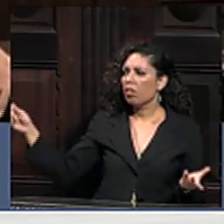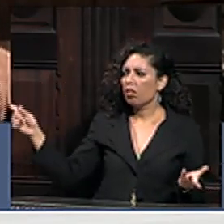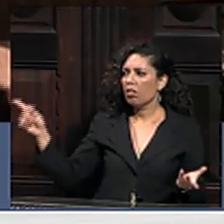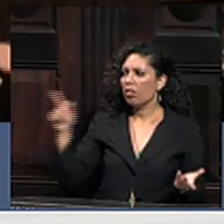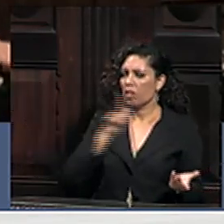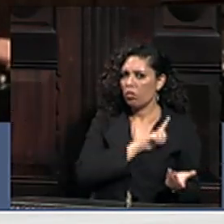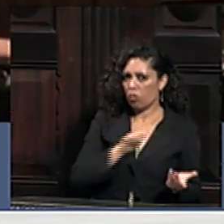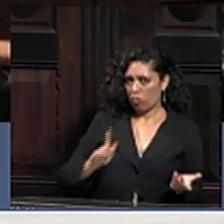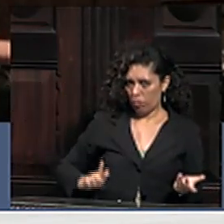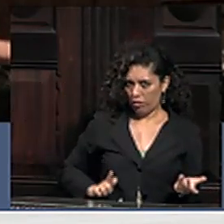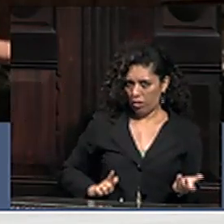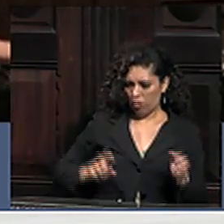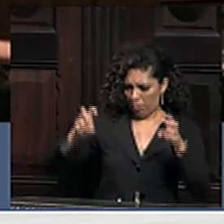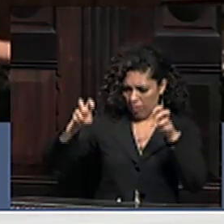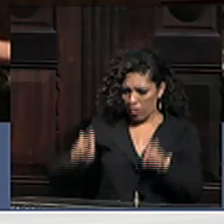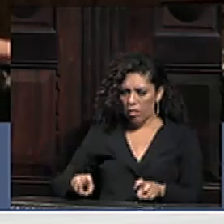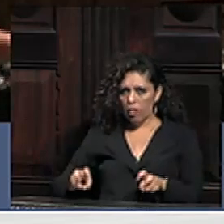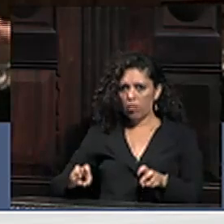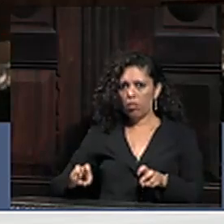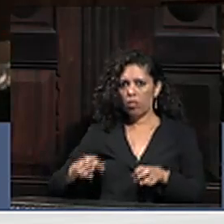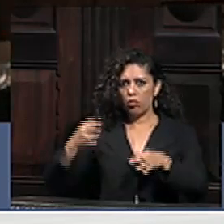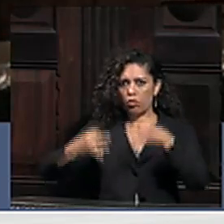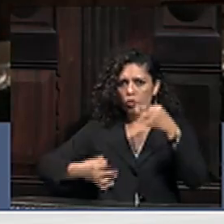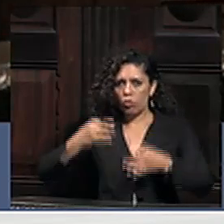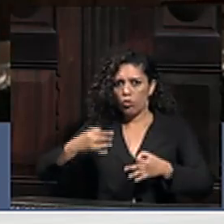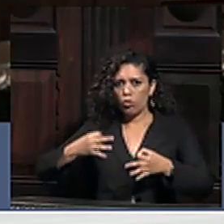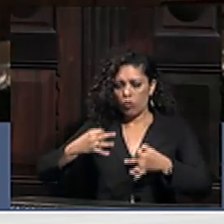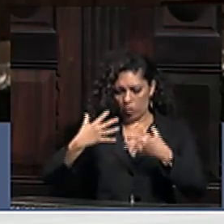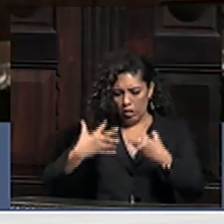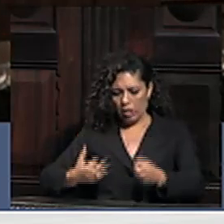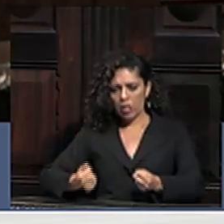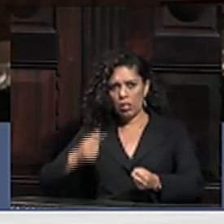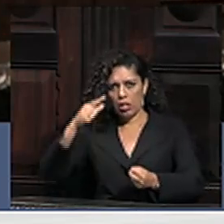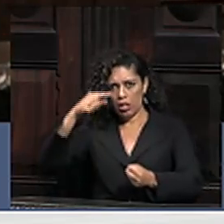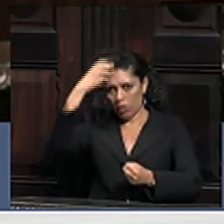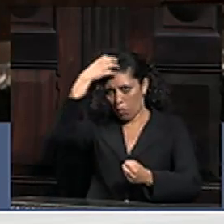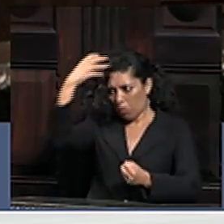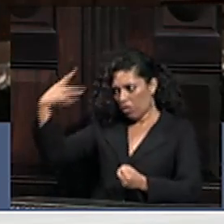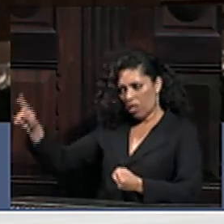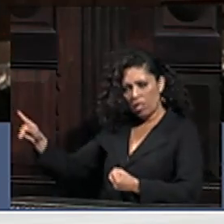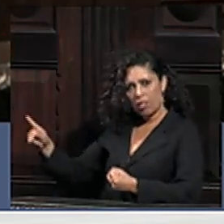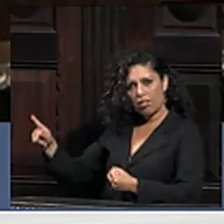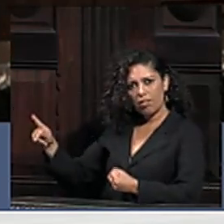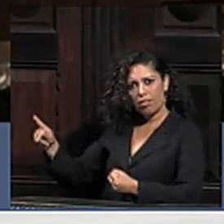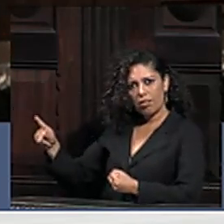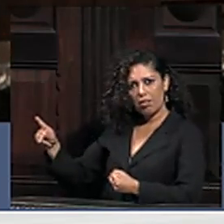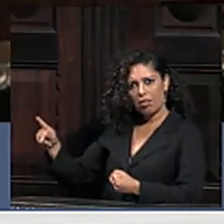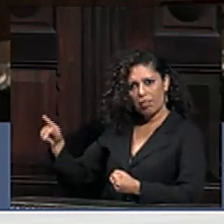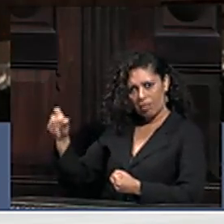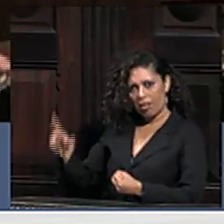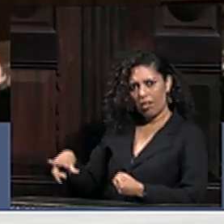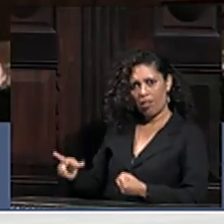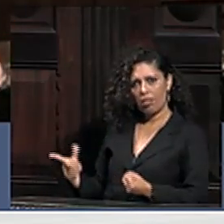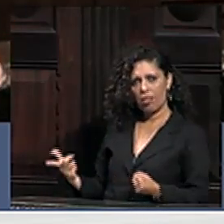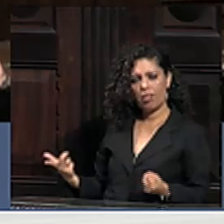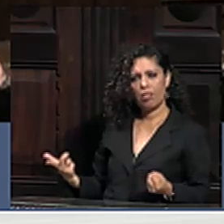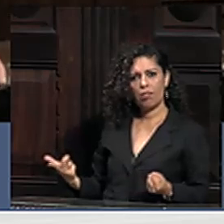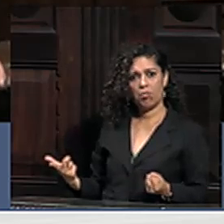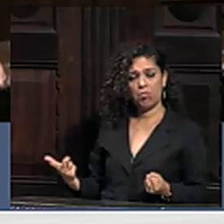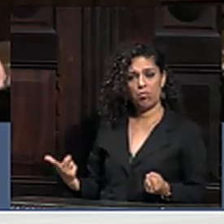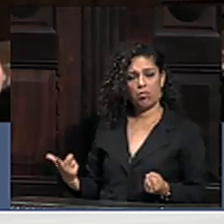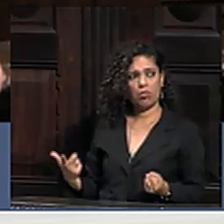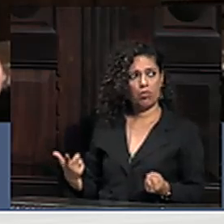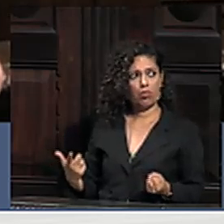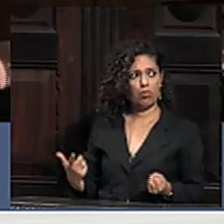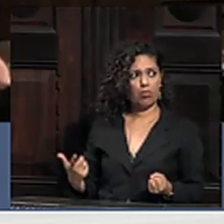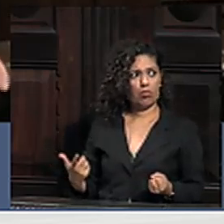a corresponsabilidade. Se for assim, né, na corresponsabilidade,